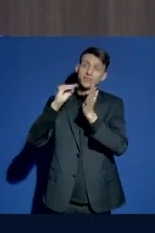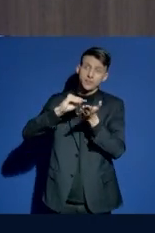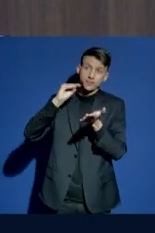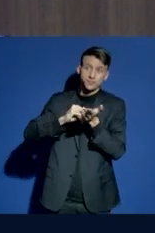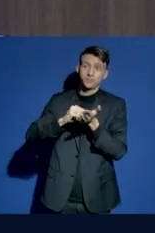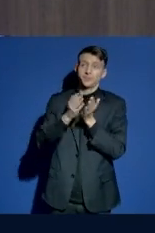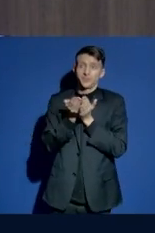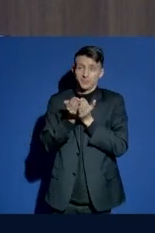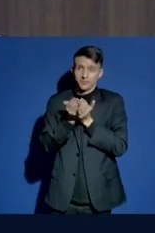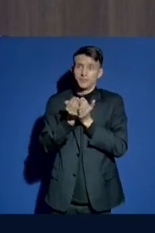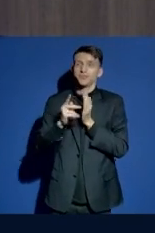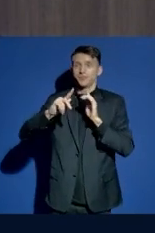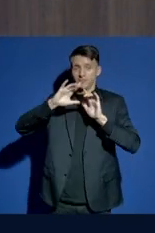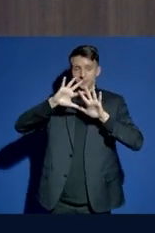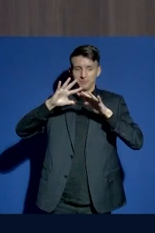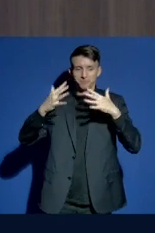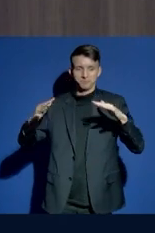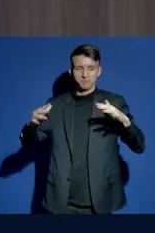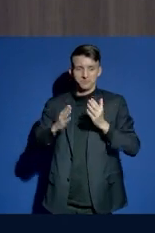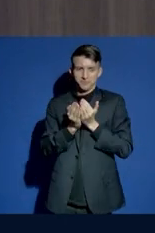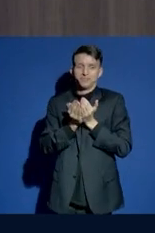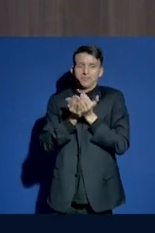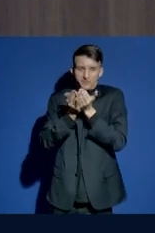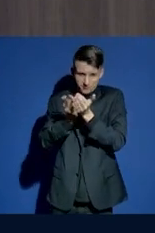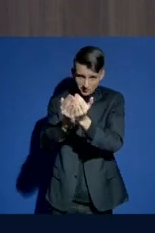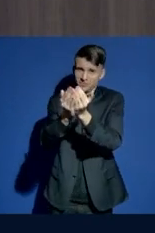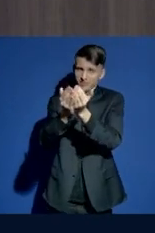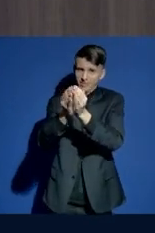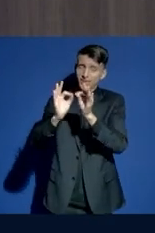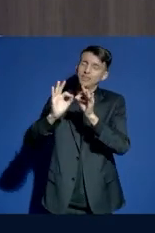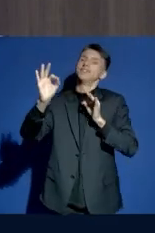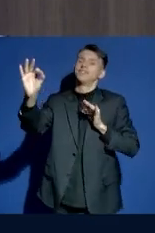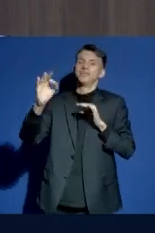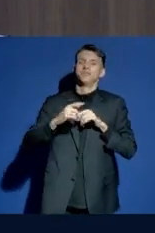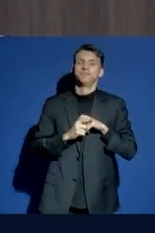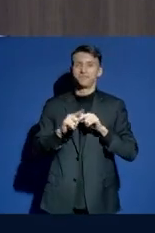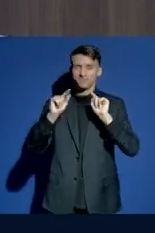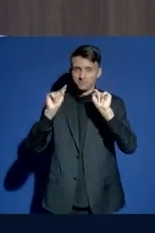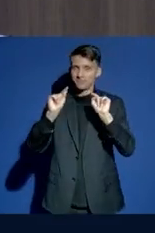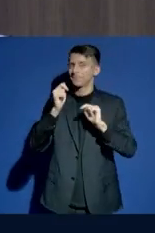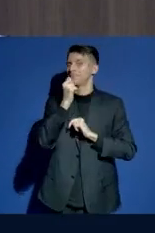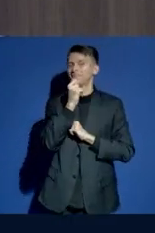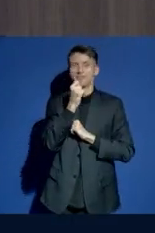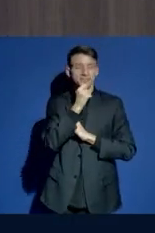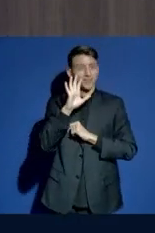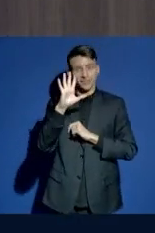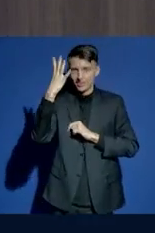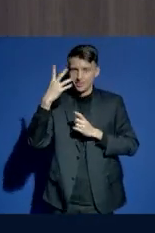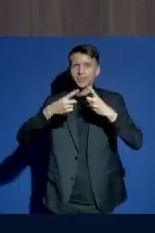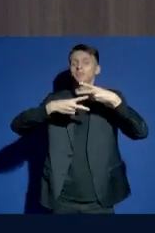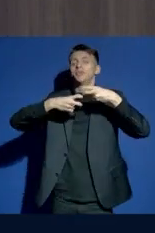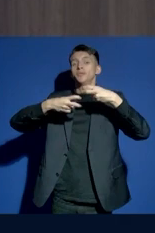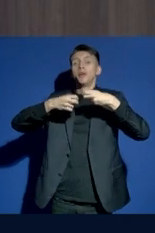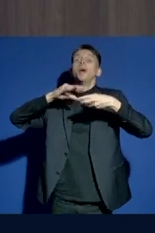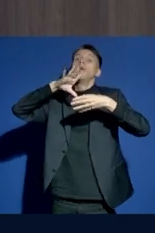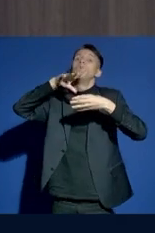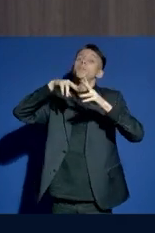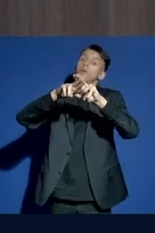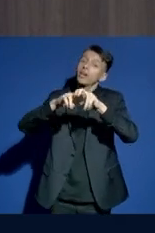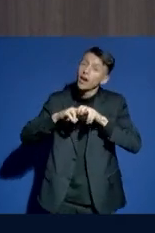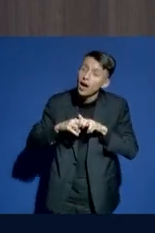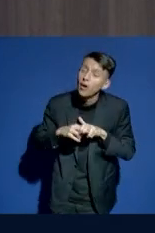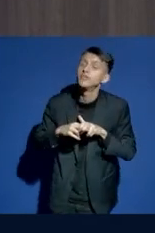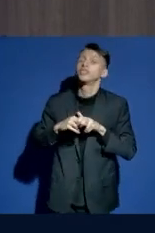marítimas já estudadas ali no caso de um incidente que digas de passagem não aconteceu ainda na Petrobras poderá ter grande